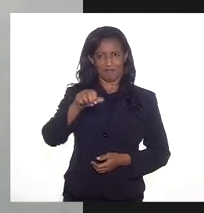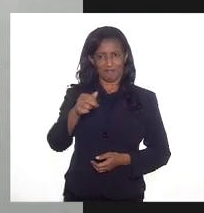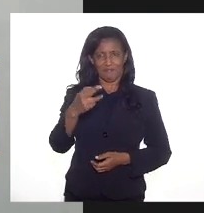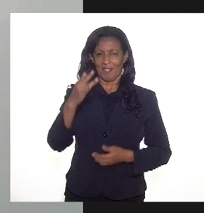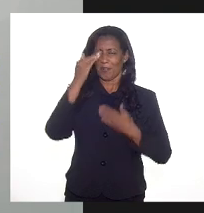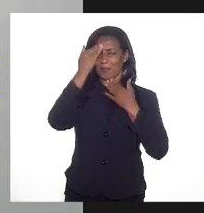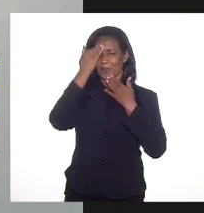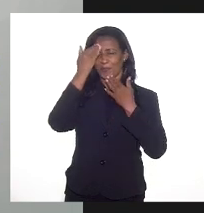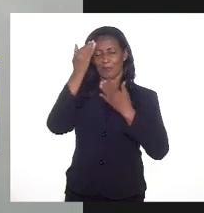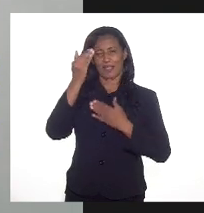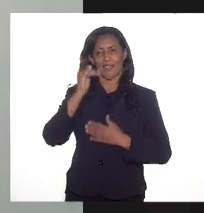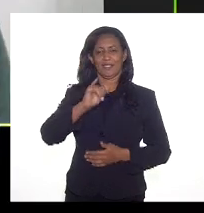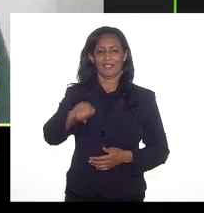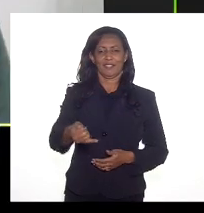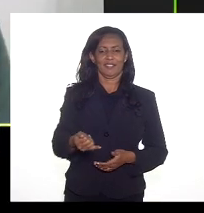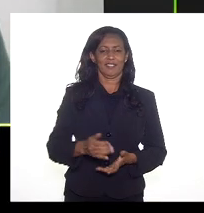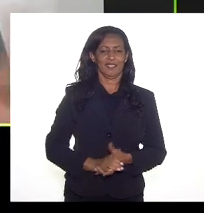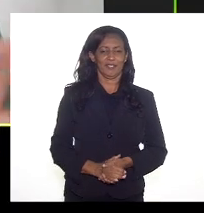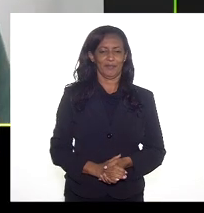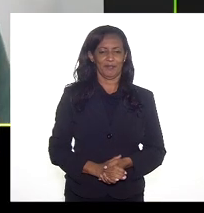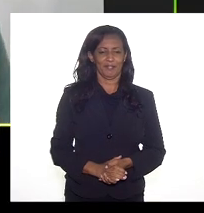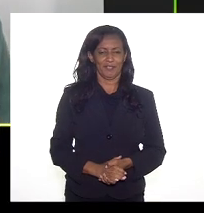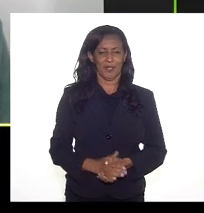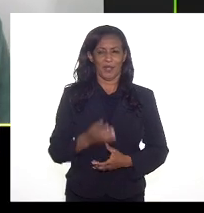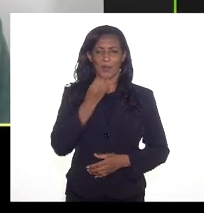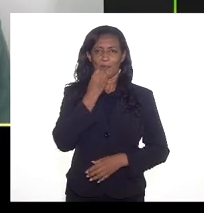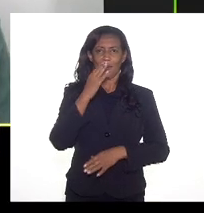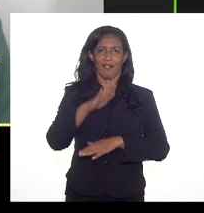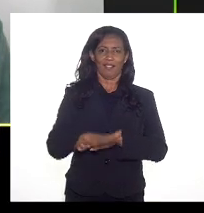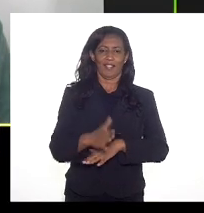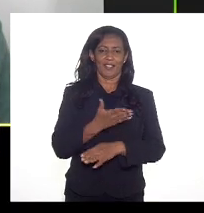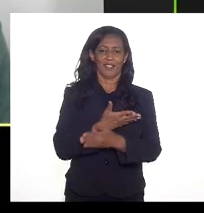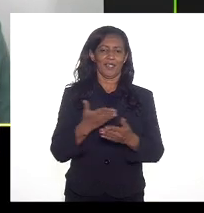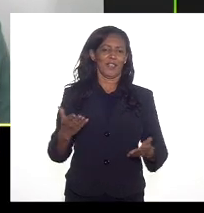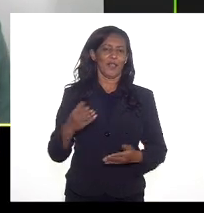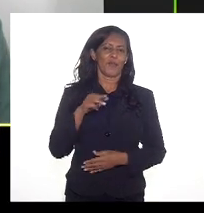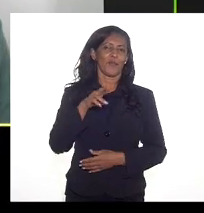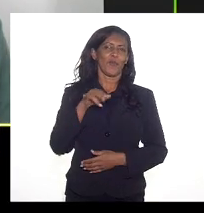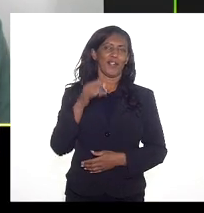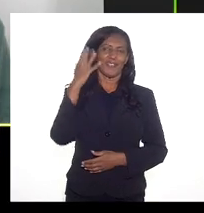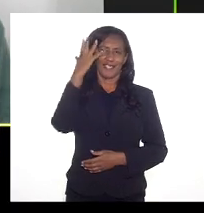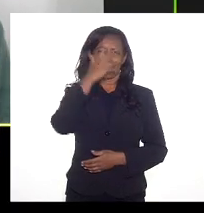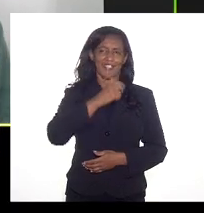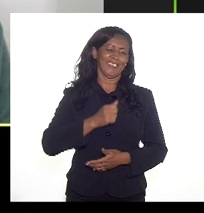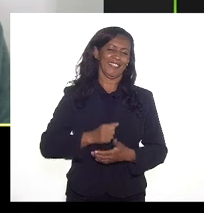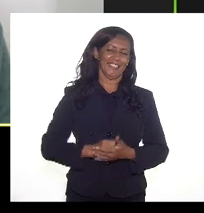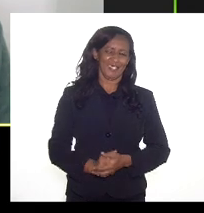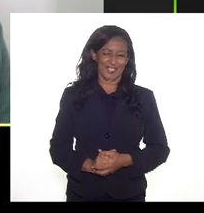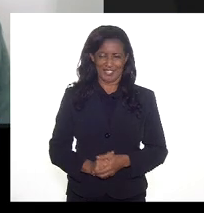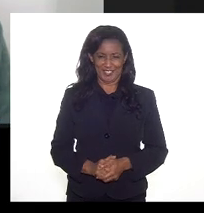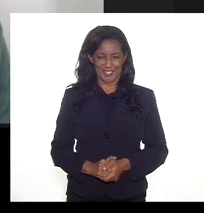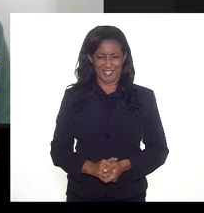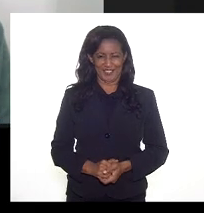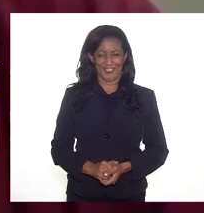aí pela oportunidade. Tá? Uma boa tarde a todos. Mônica, você também. Obrigada, deputado